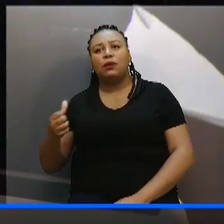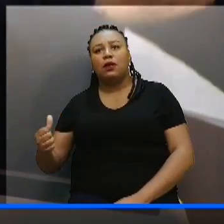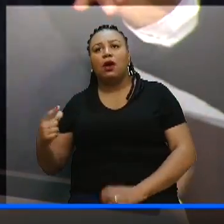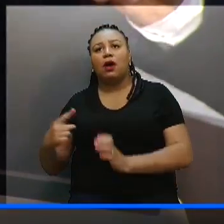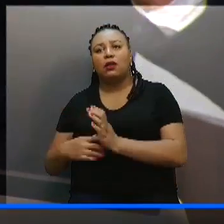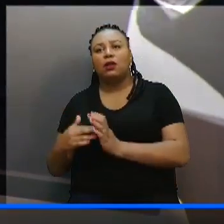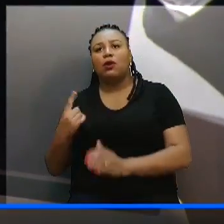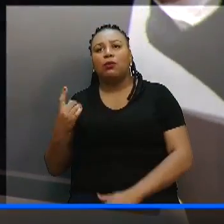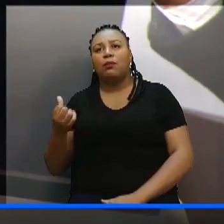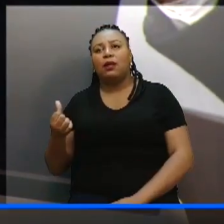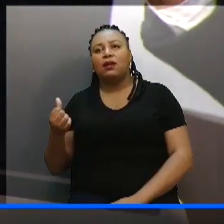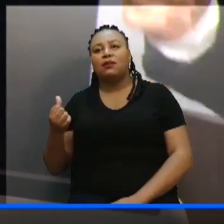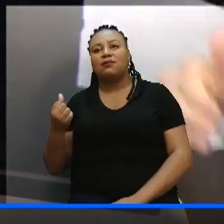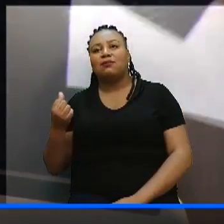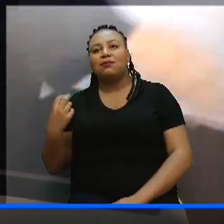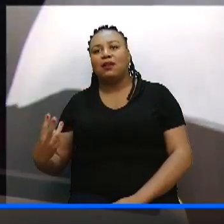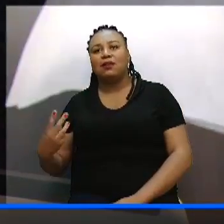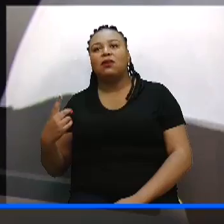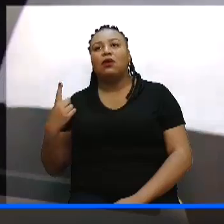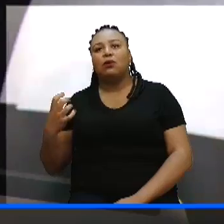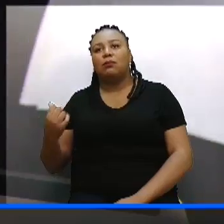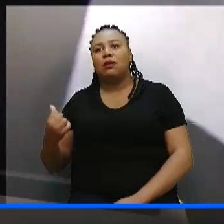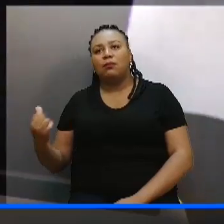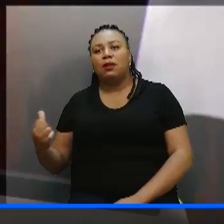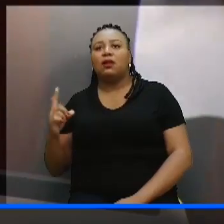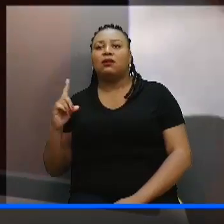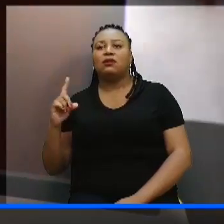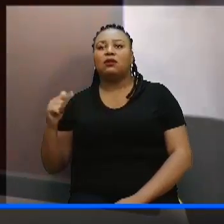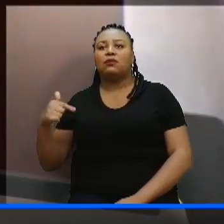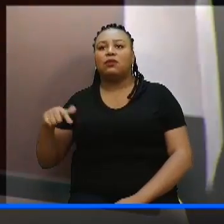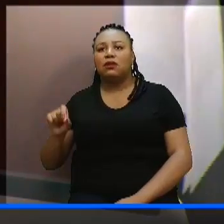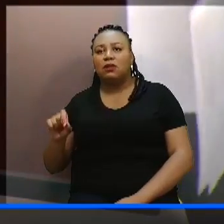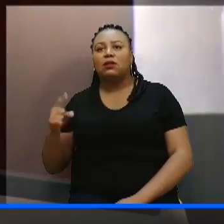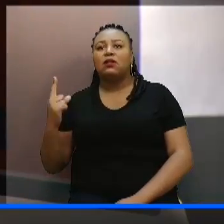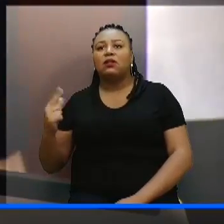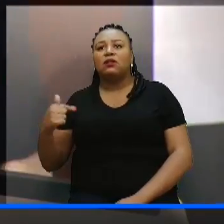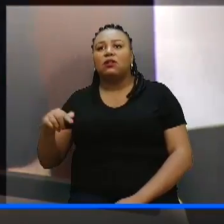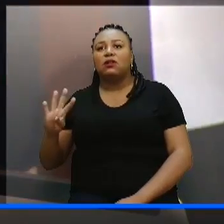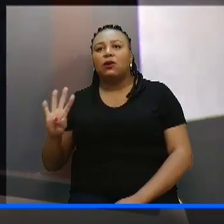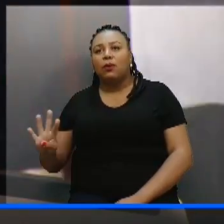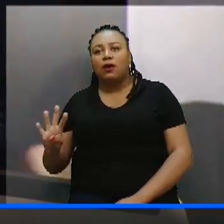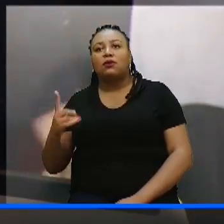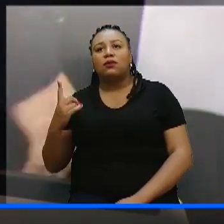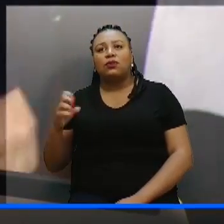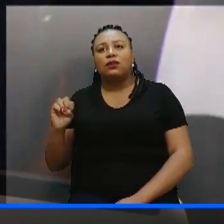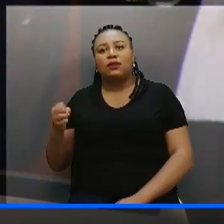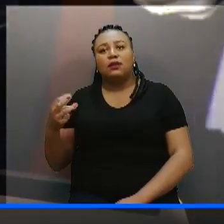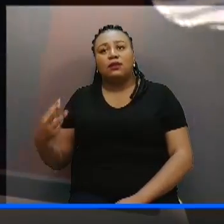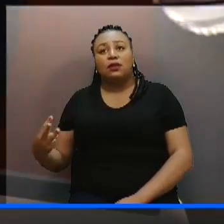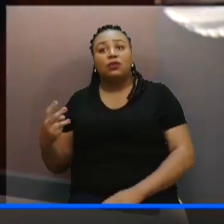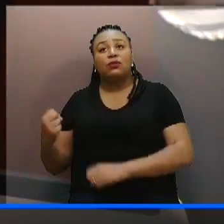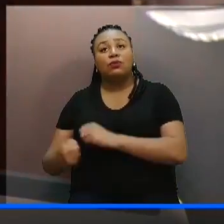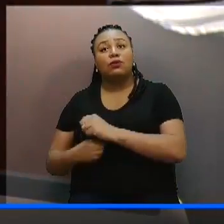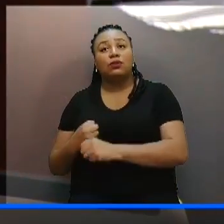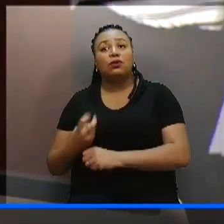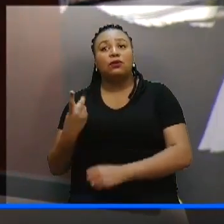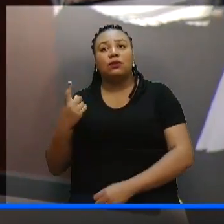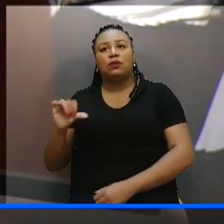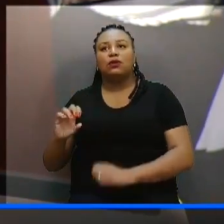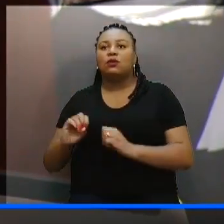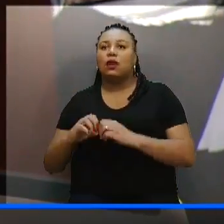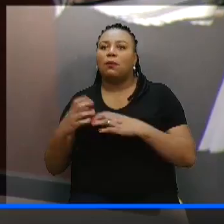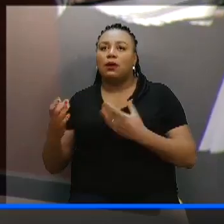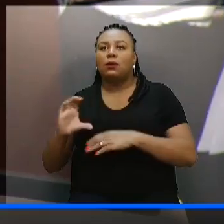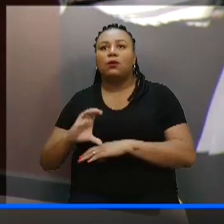165 e 166 em 170 e 174 a 183 de 2019 celebrados pelo conselho